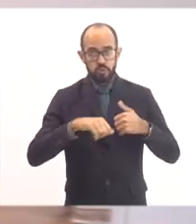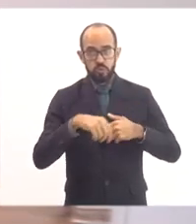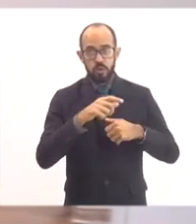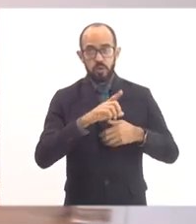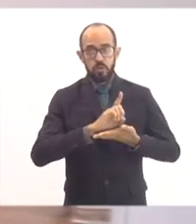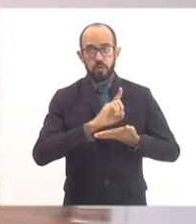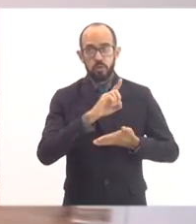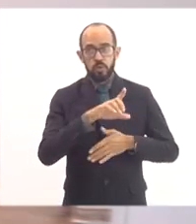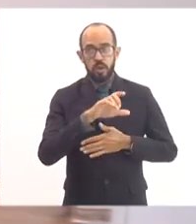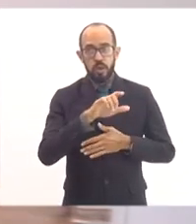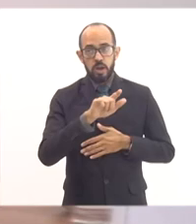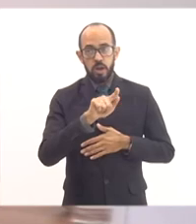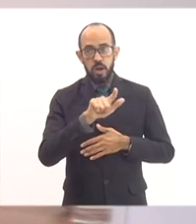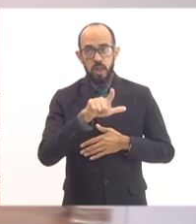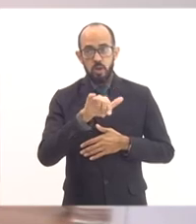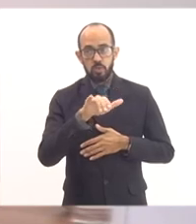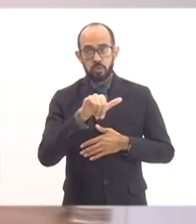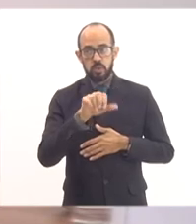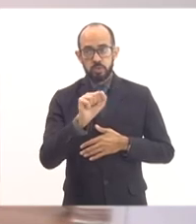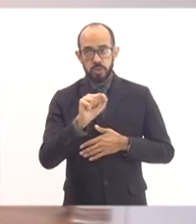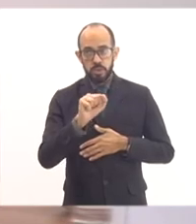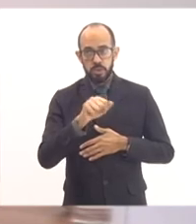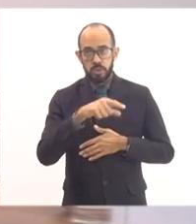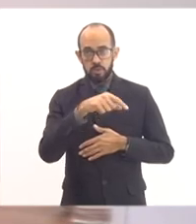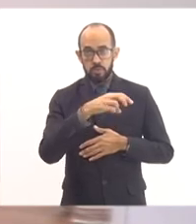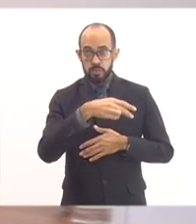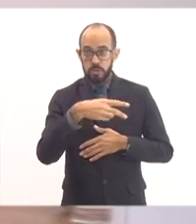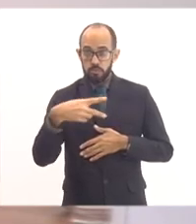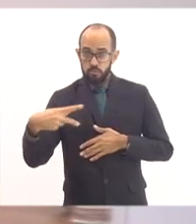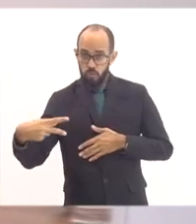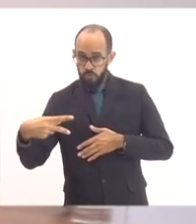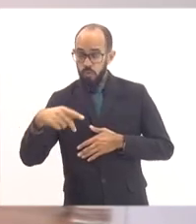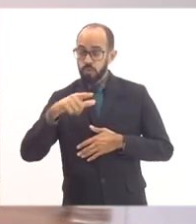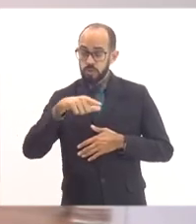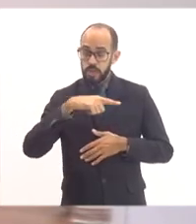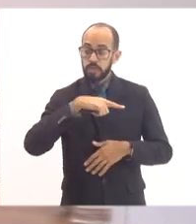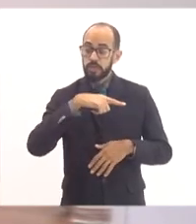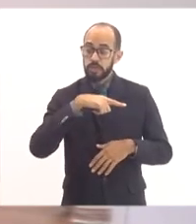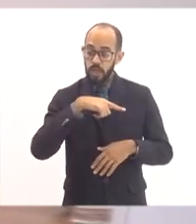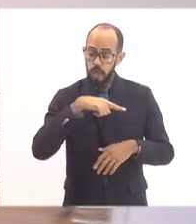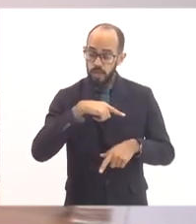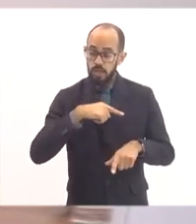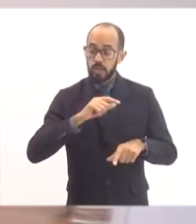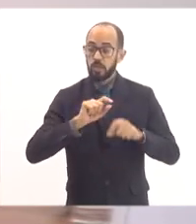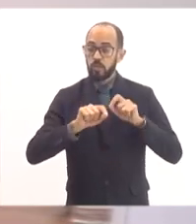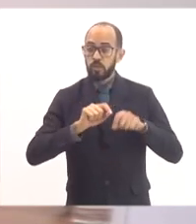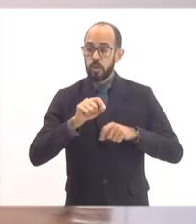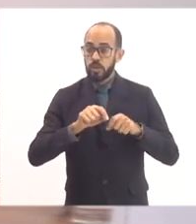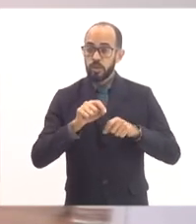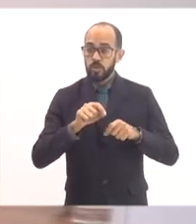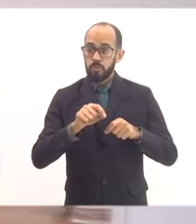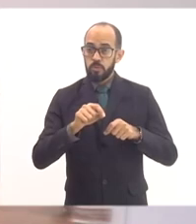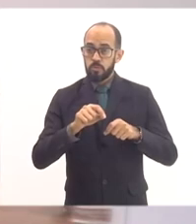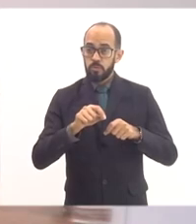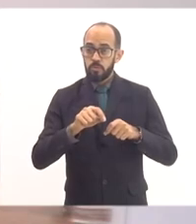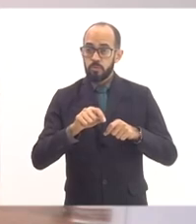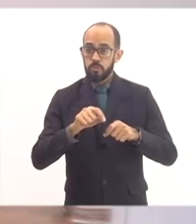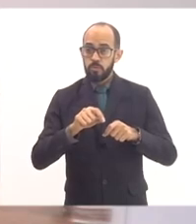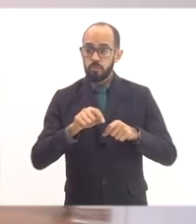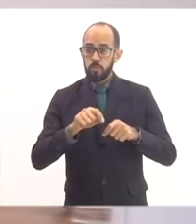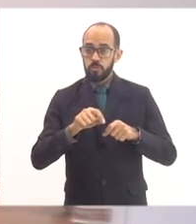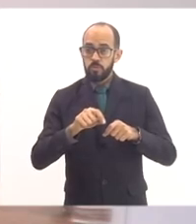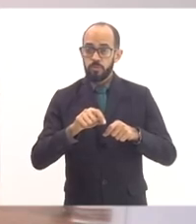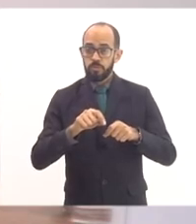Gláucia. O Ministério Público já está movimentando, deputado Rodrigo, uma ação, fez